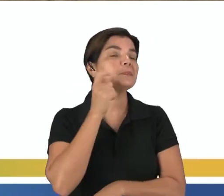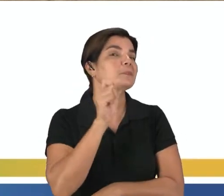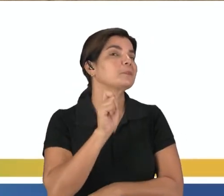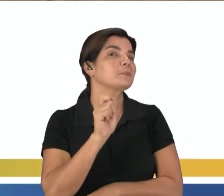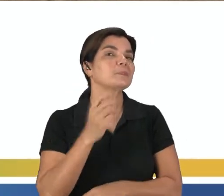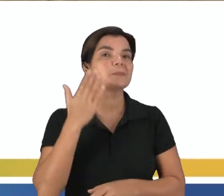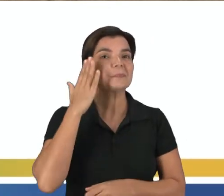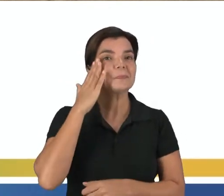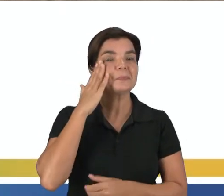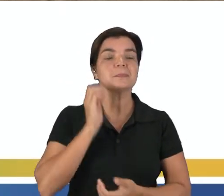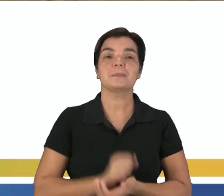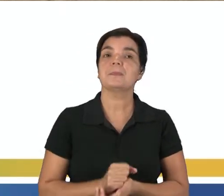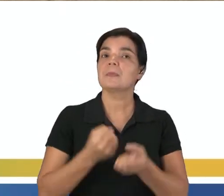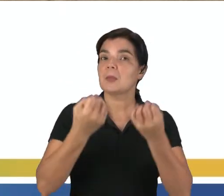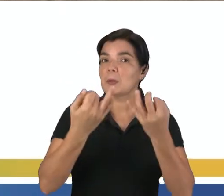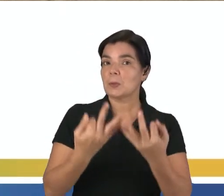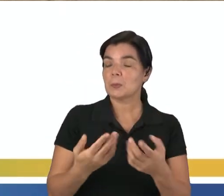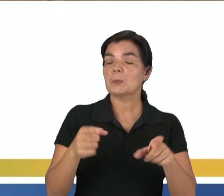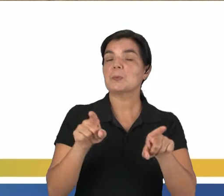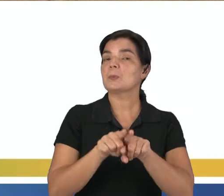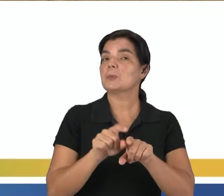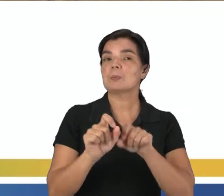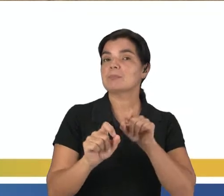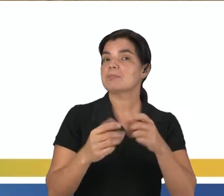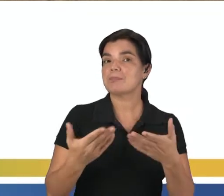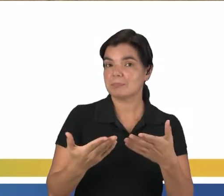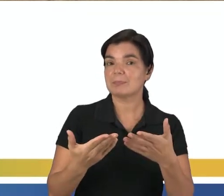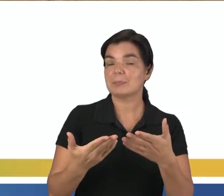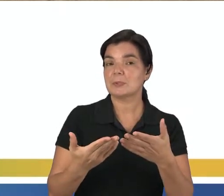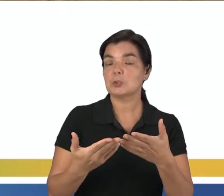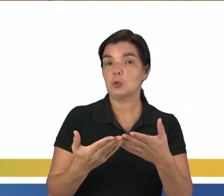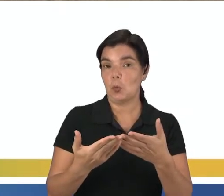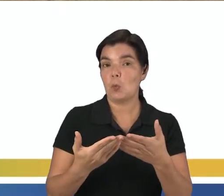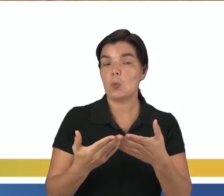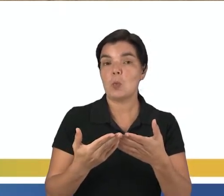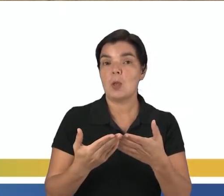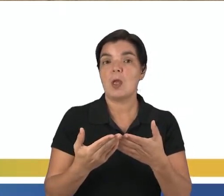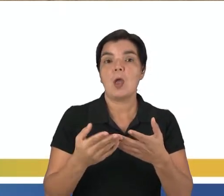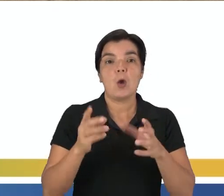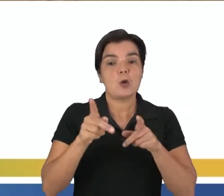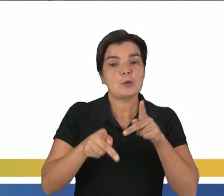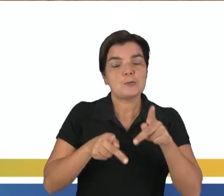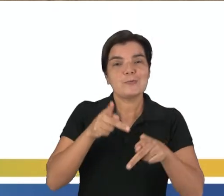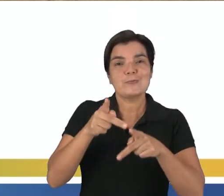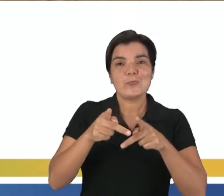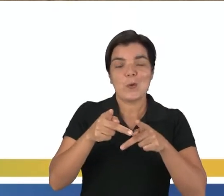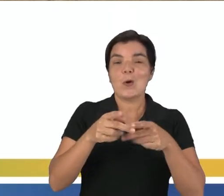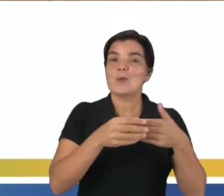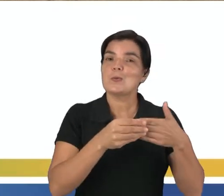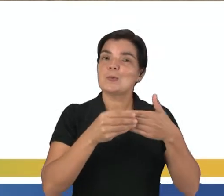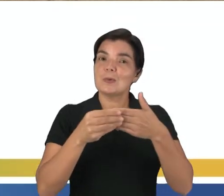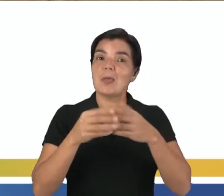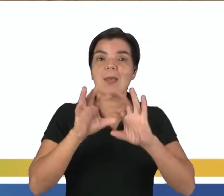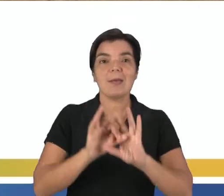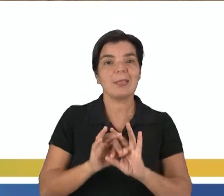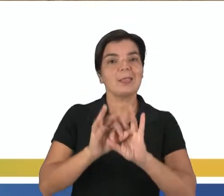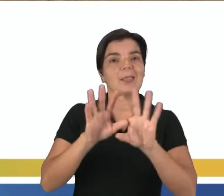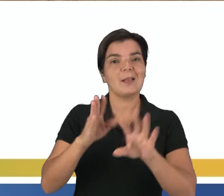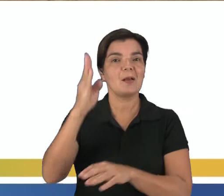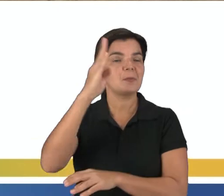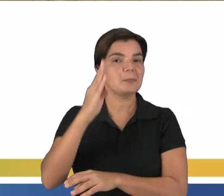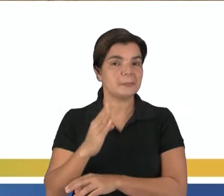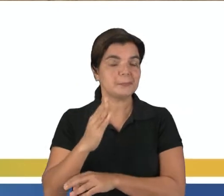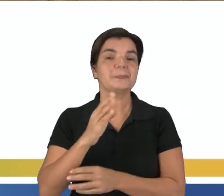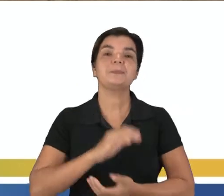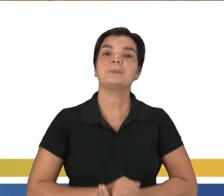pode entender, né? Quando a gente fala sobre essas heranças que eles trouxeram pra gente, deixaram